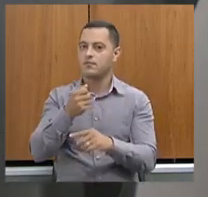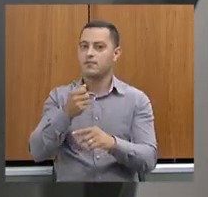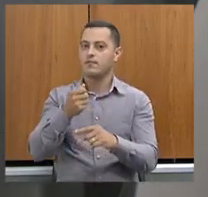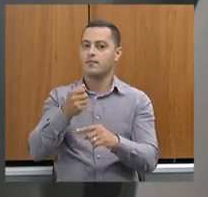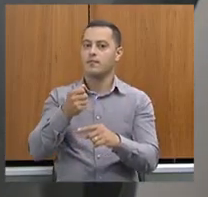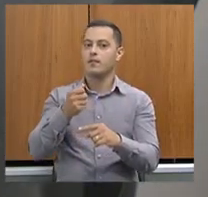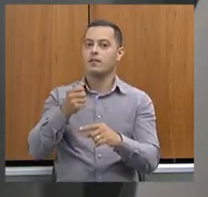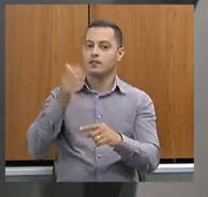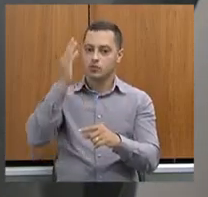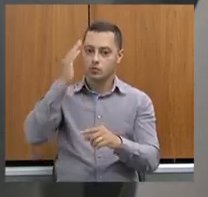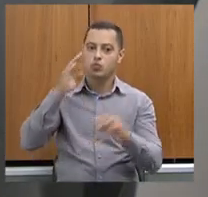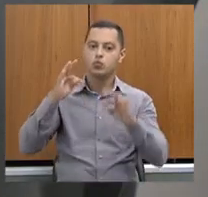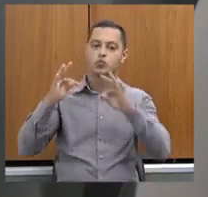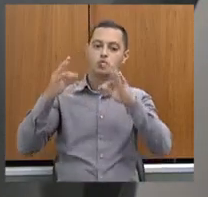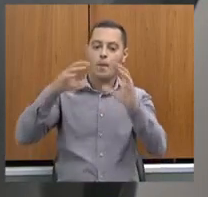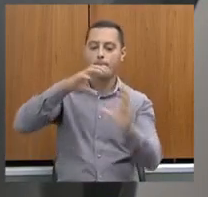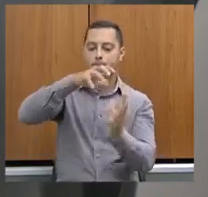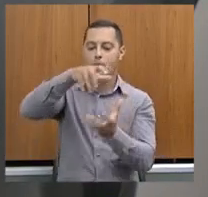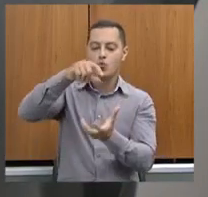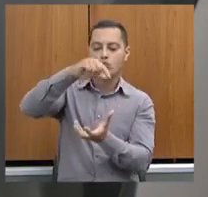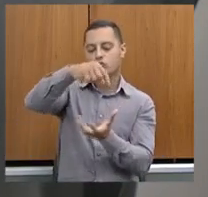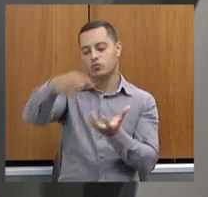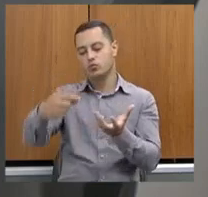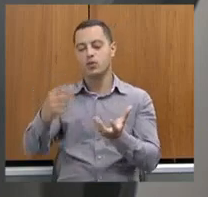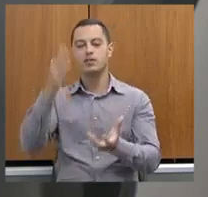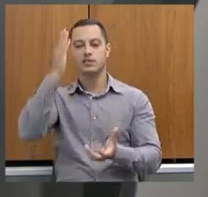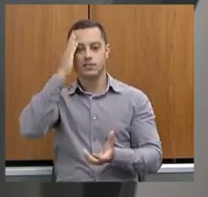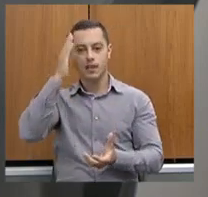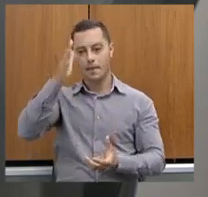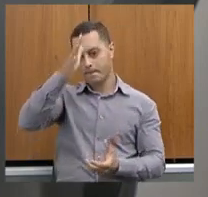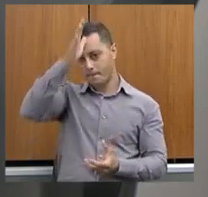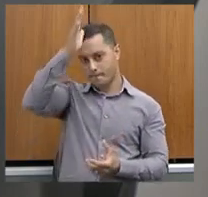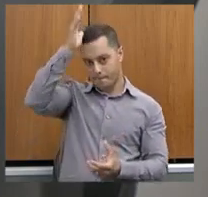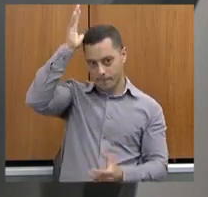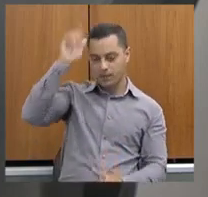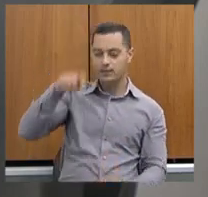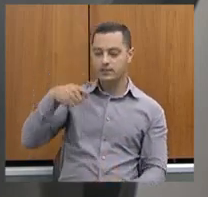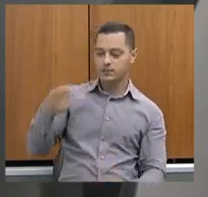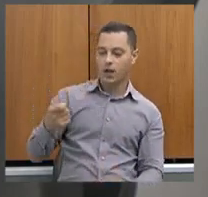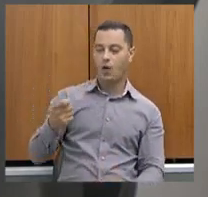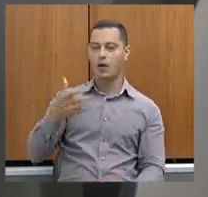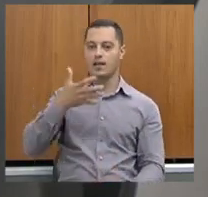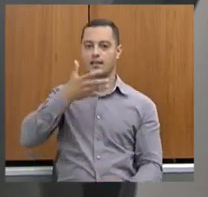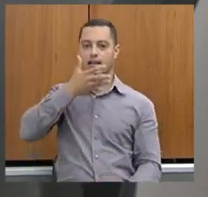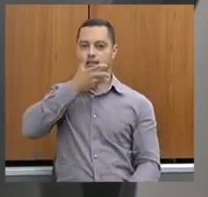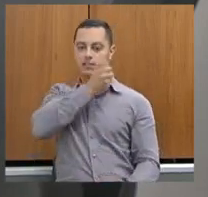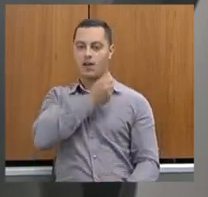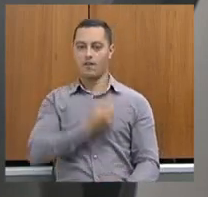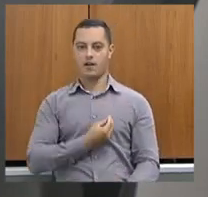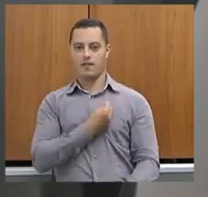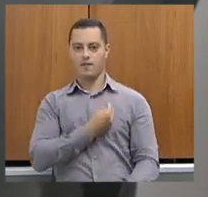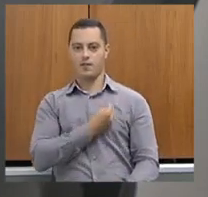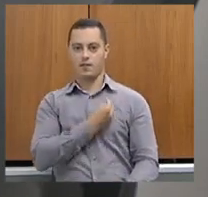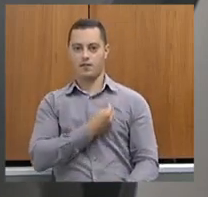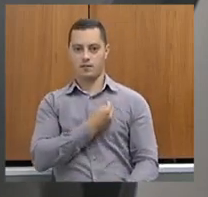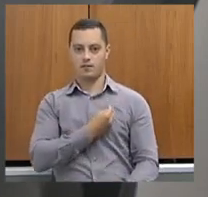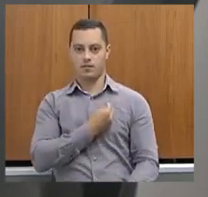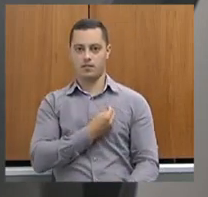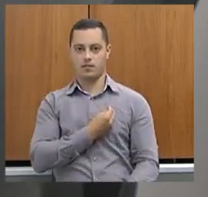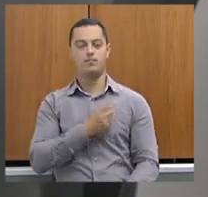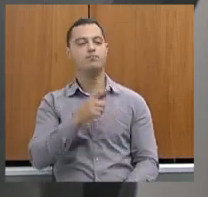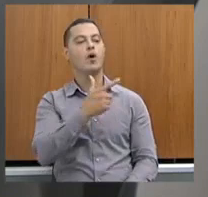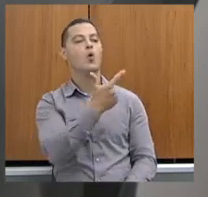salva vidas então não existe outra instituição que tem essa característica na sua